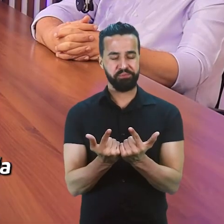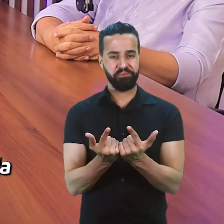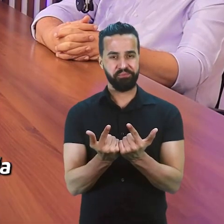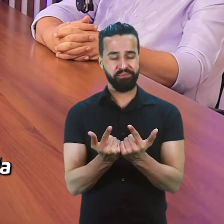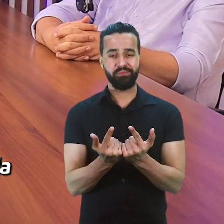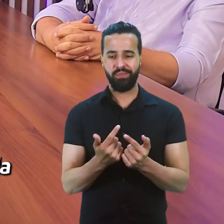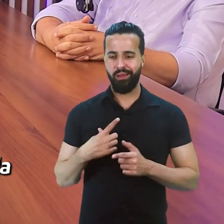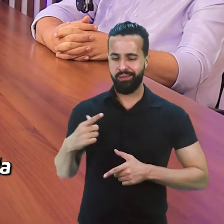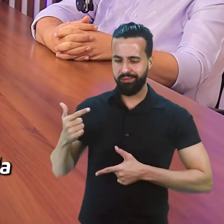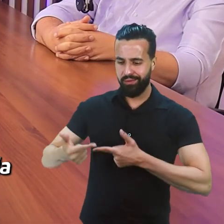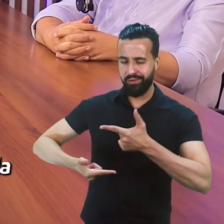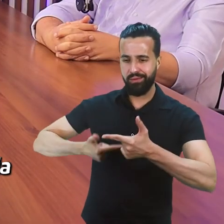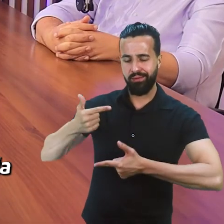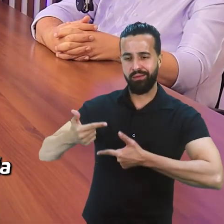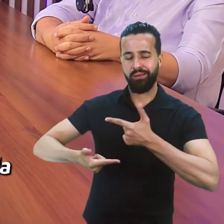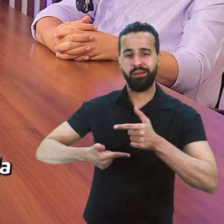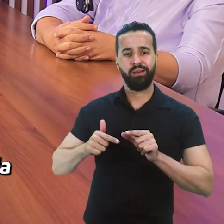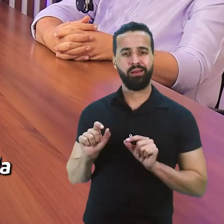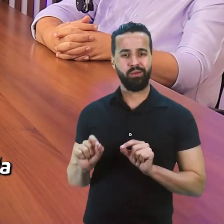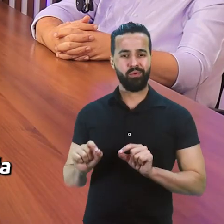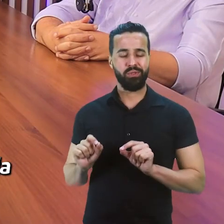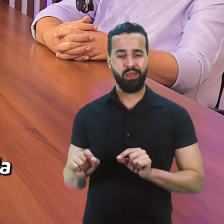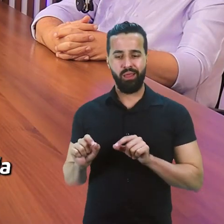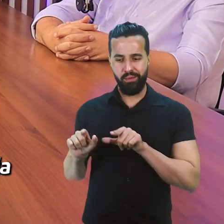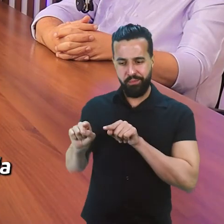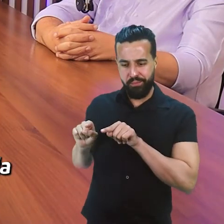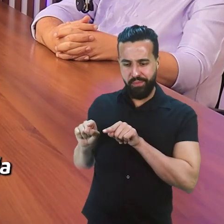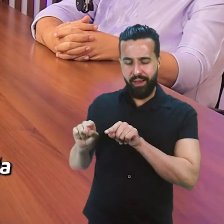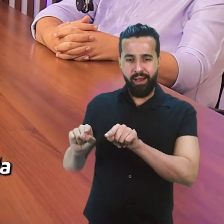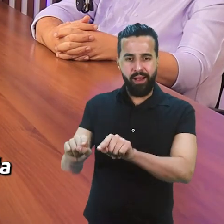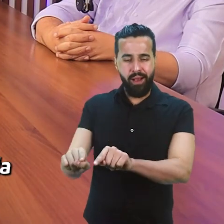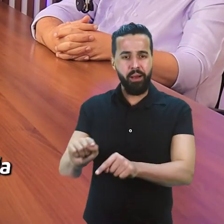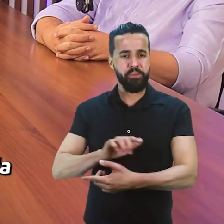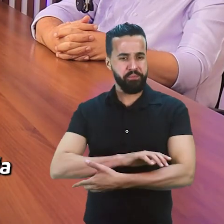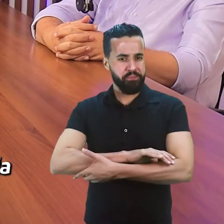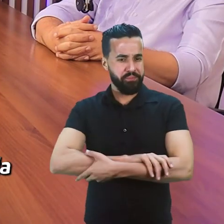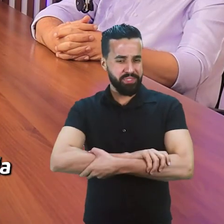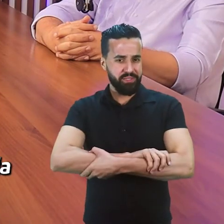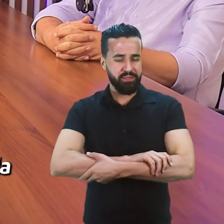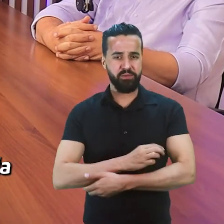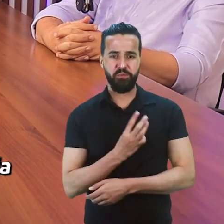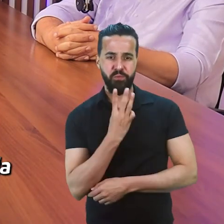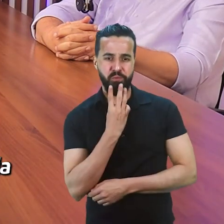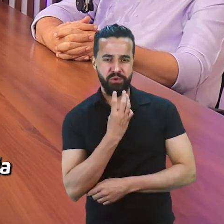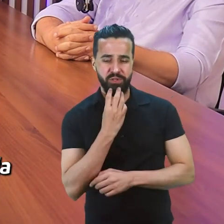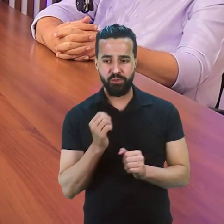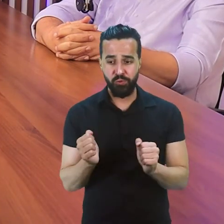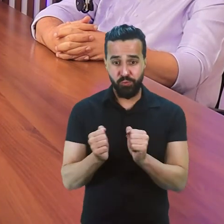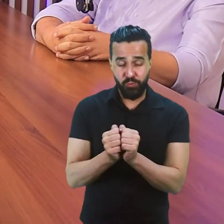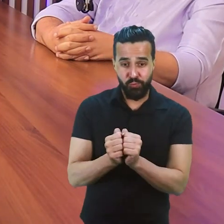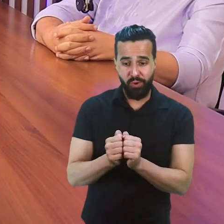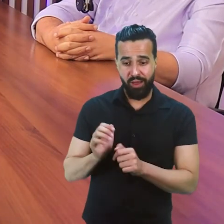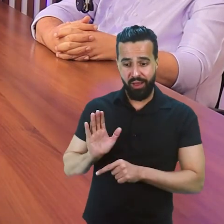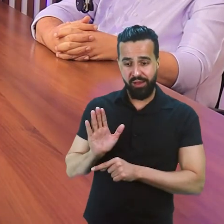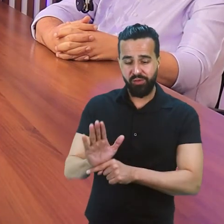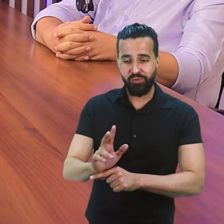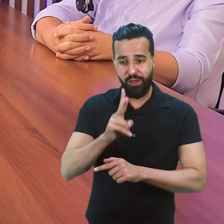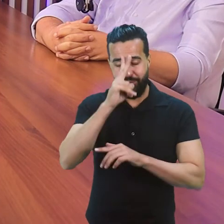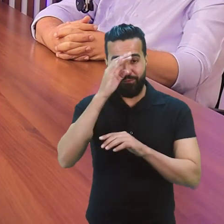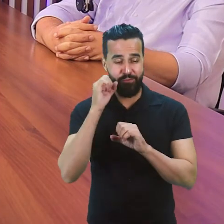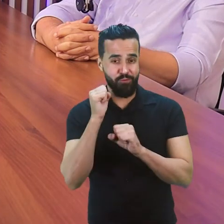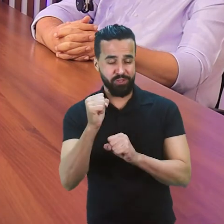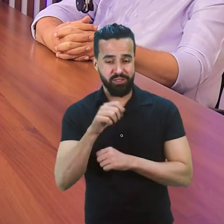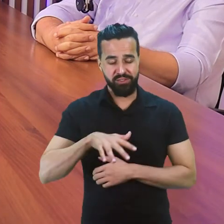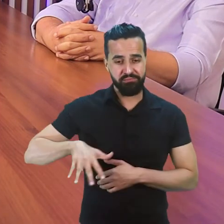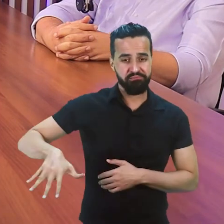daí trabalhar com, né, em paralelo, com parceria com ele, para fortalecer o segmento. Eu acho que a gente,